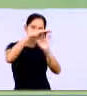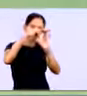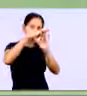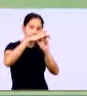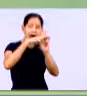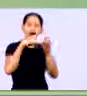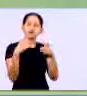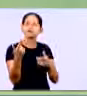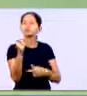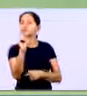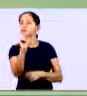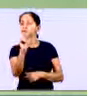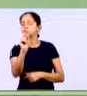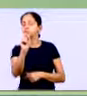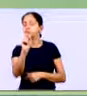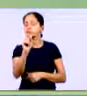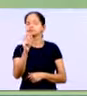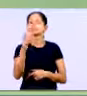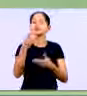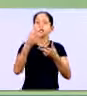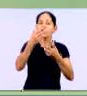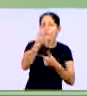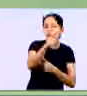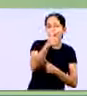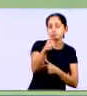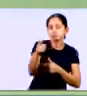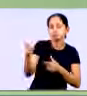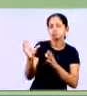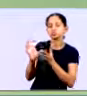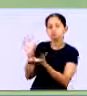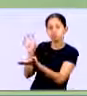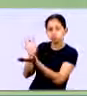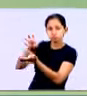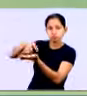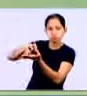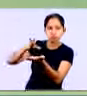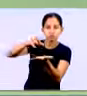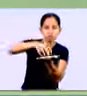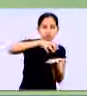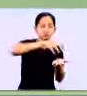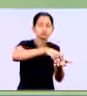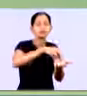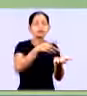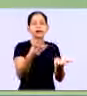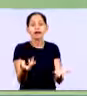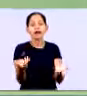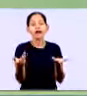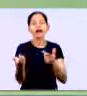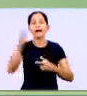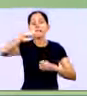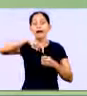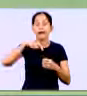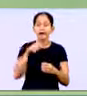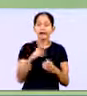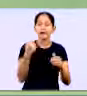de orçamentos, né? Todas as outras partes do orçamento geral dependem do orçamento de